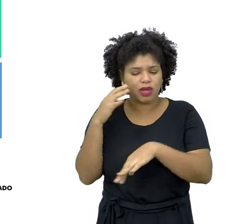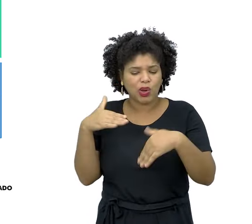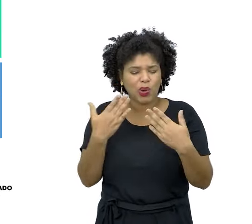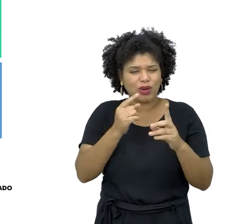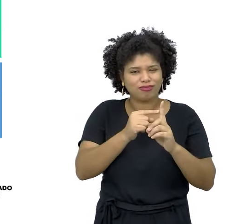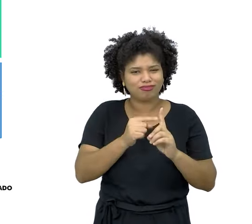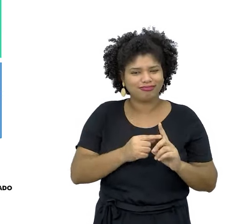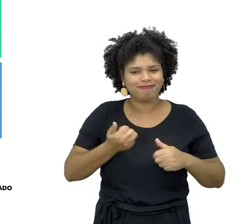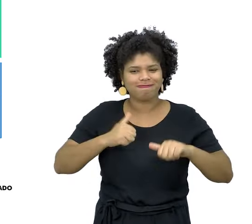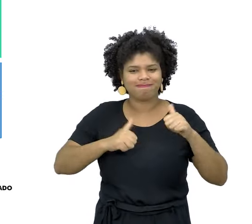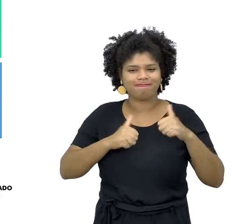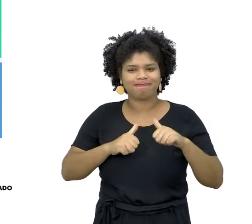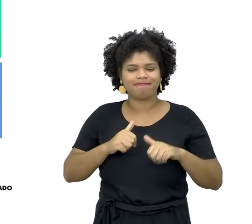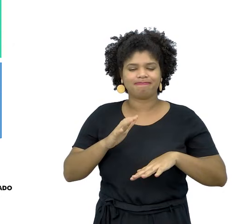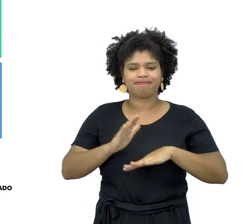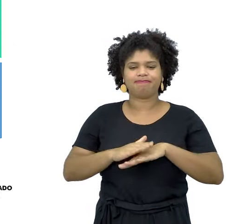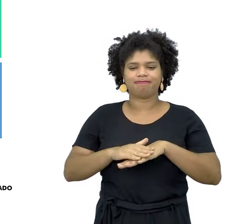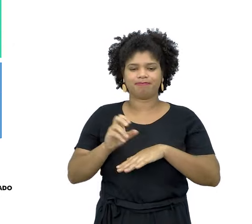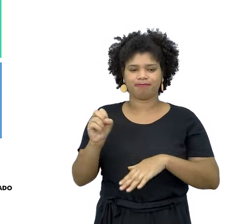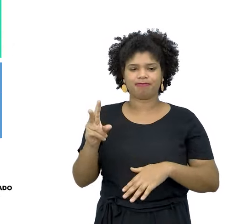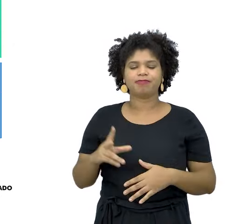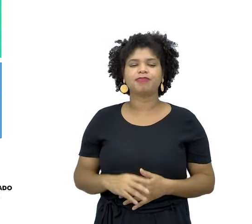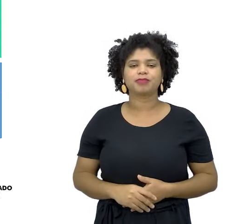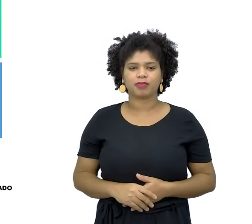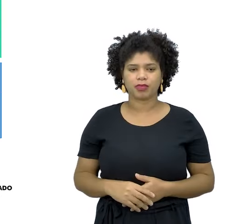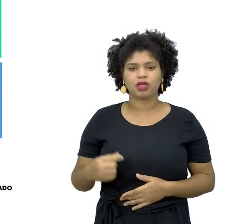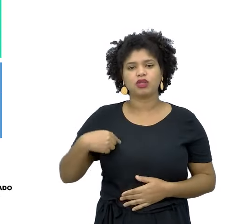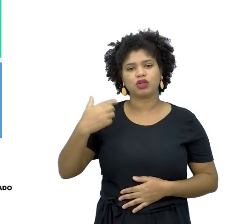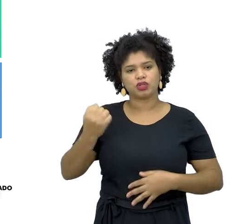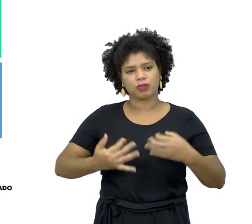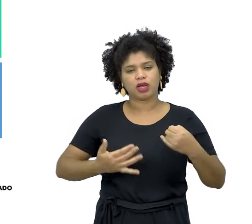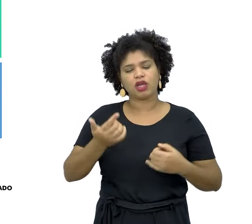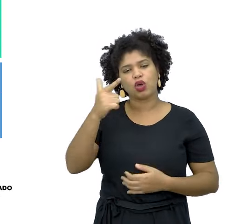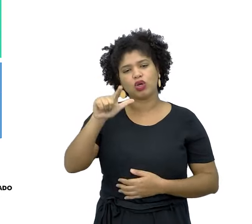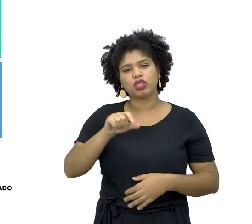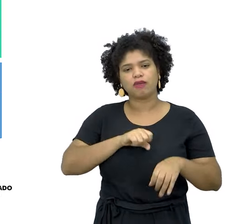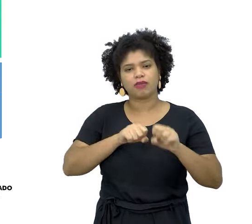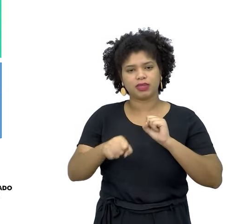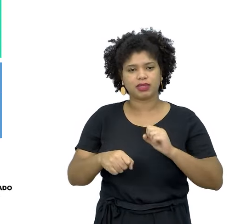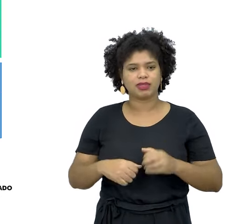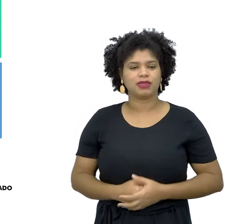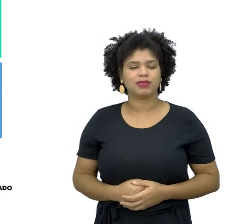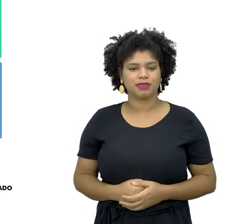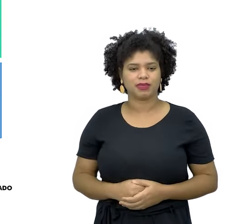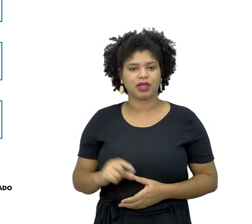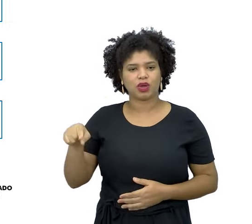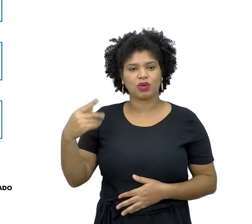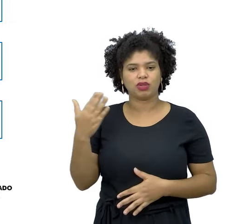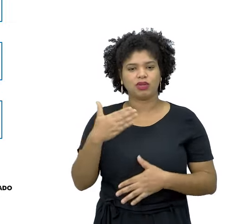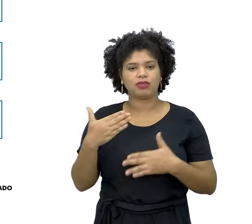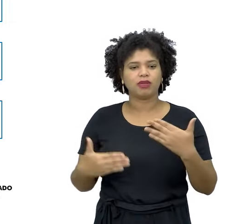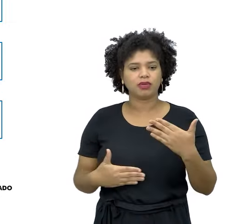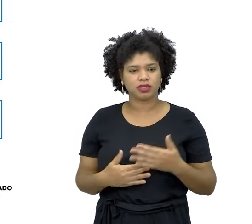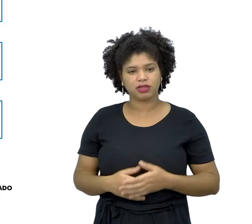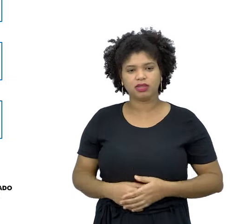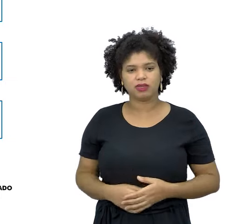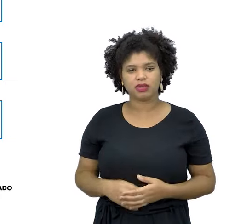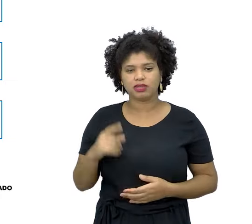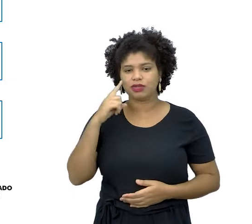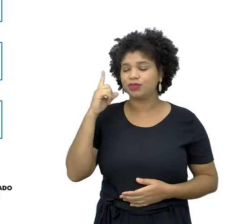tipo de avaliação que eu vou ter, né? Que já foi falado em outras formações. Pode passar, por favor?